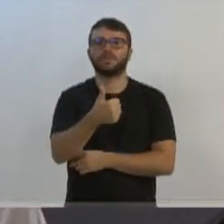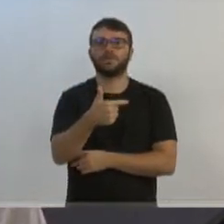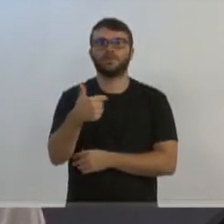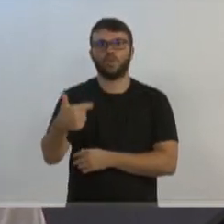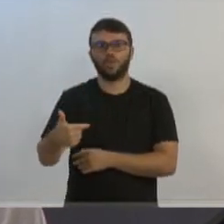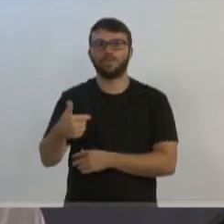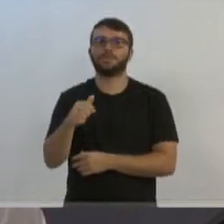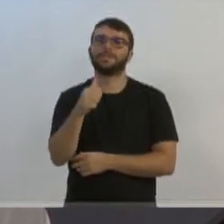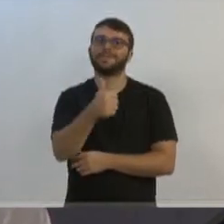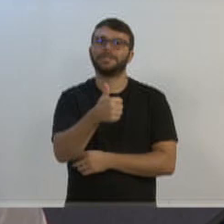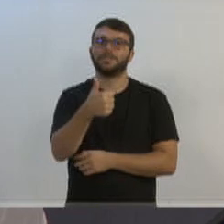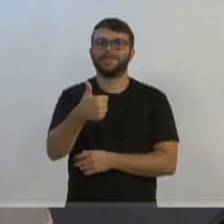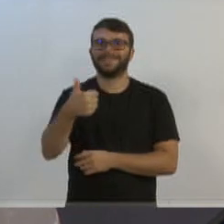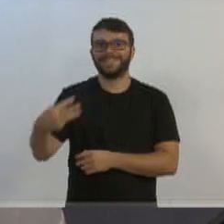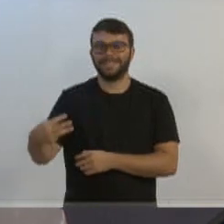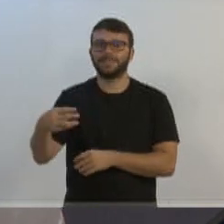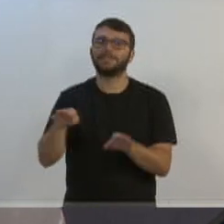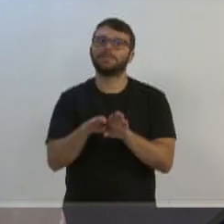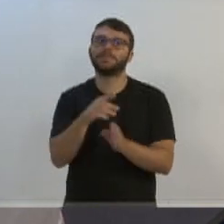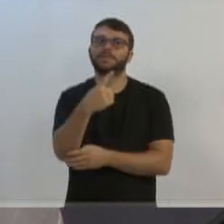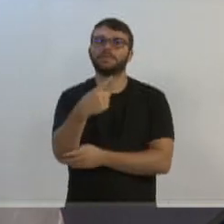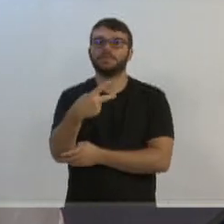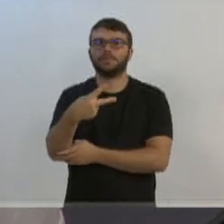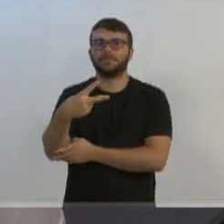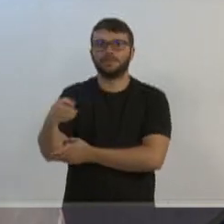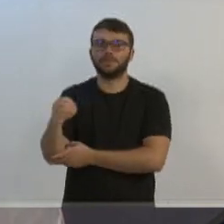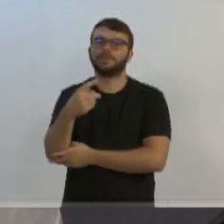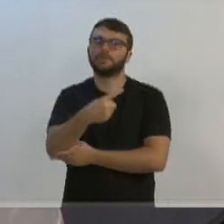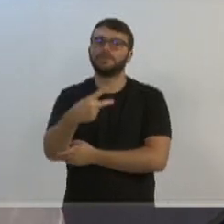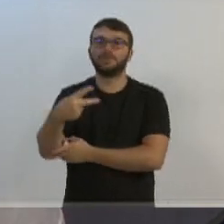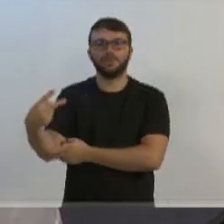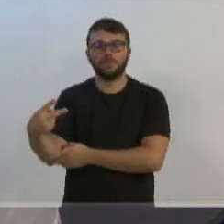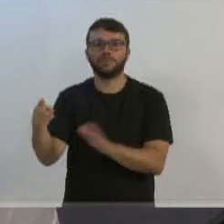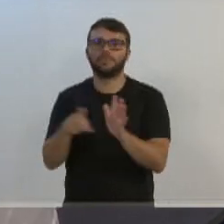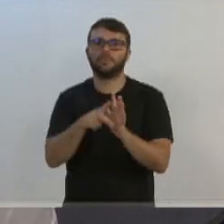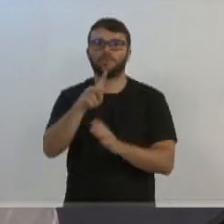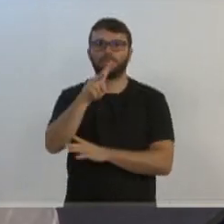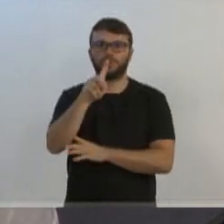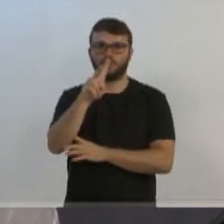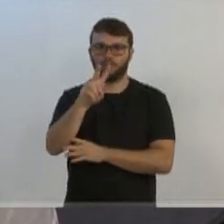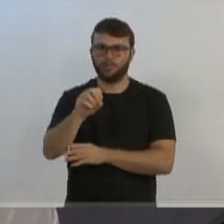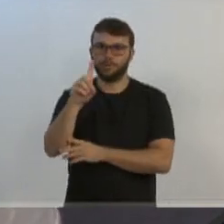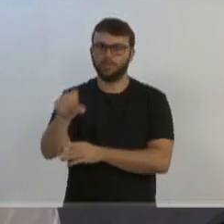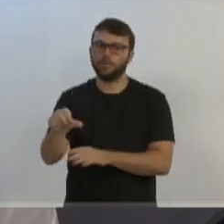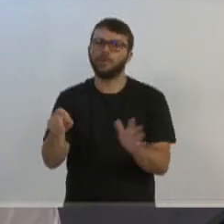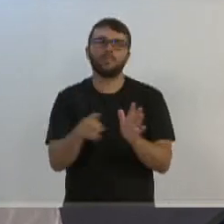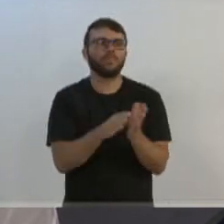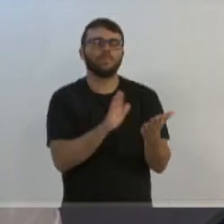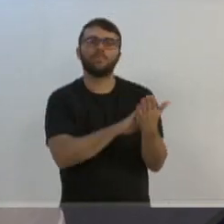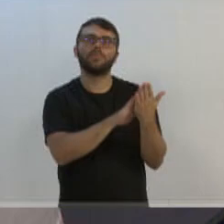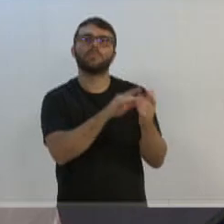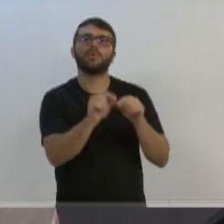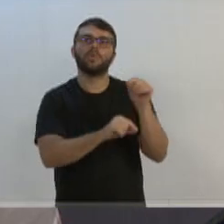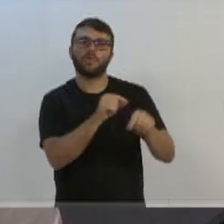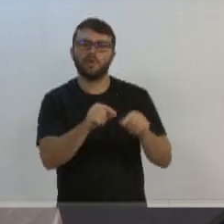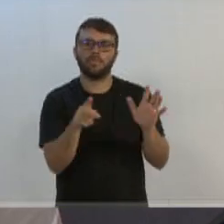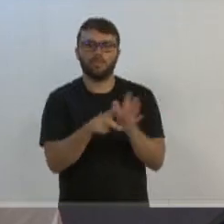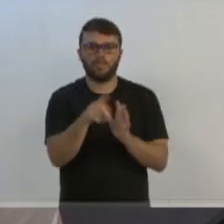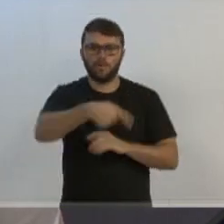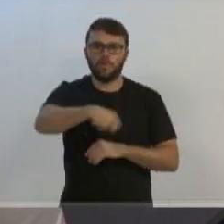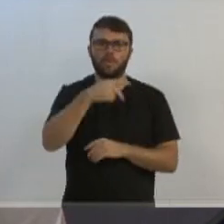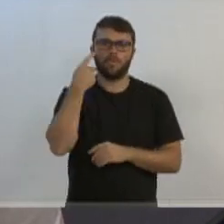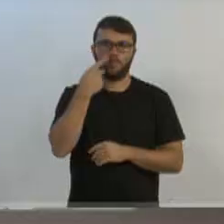113, 120 e 122 de 2019, em resposta a proposições dos